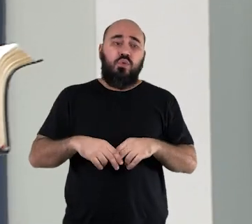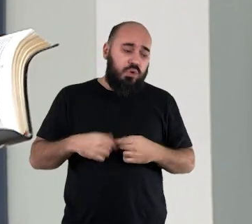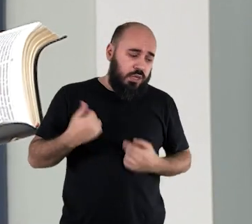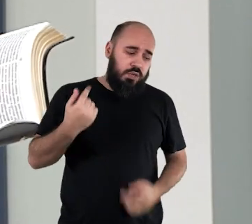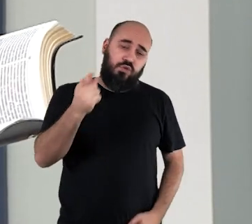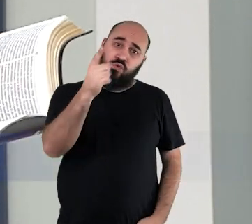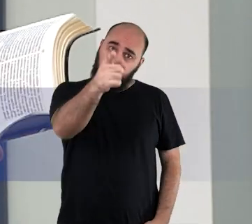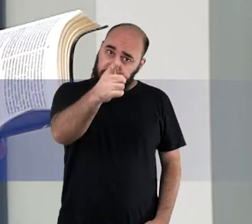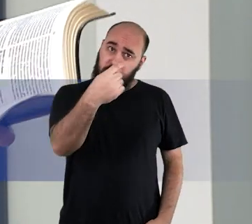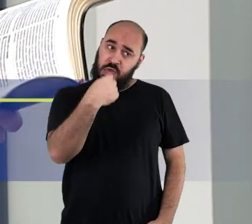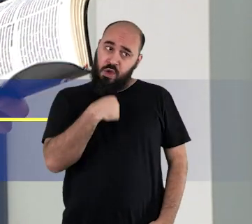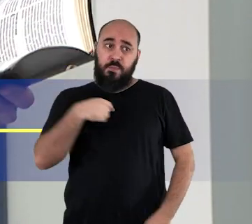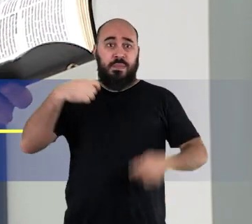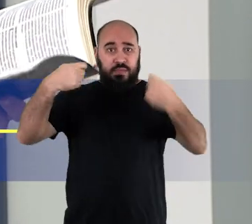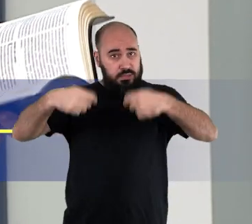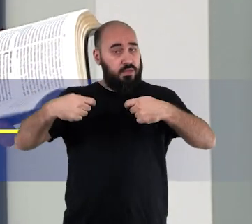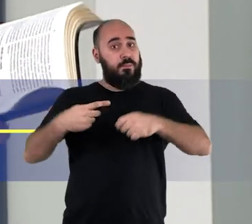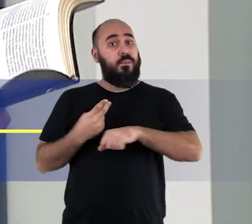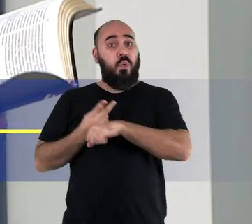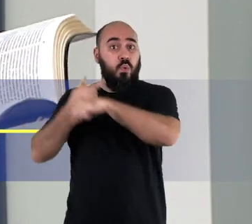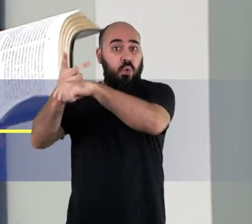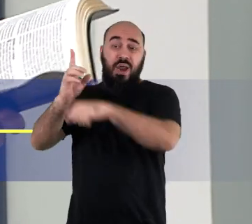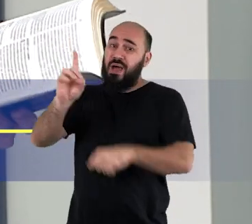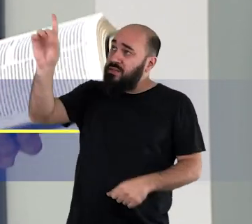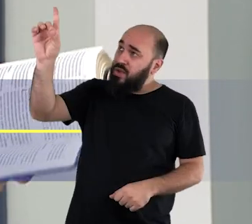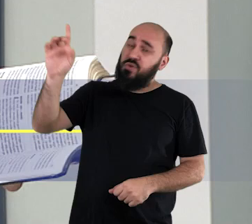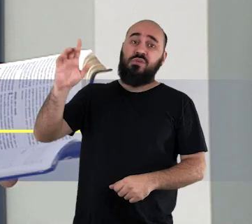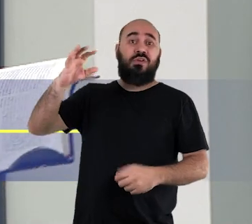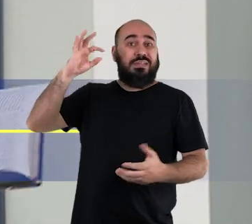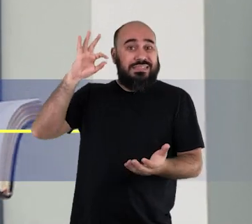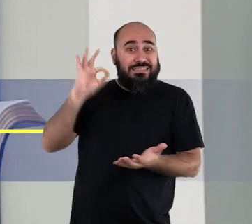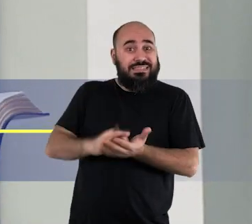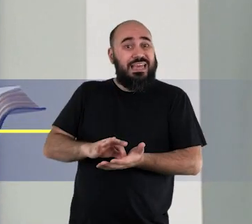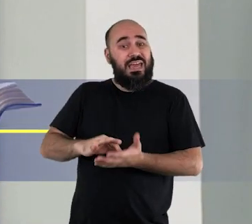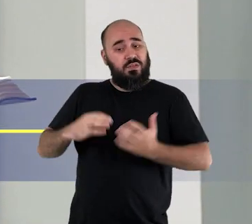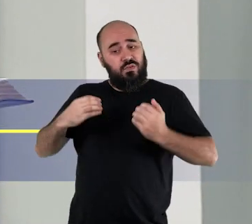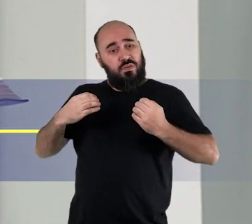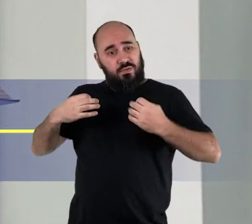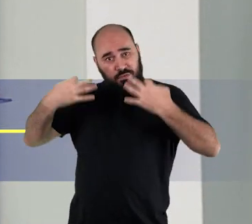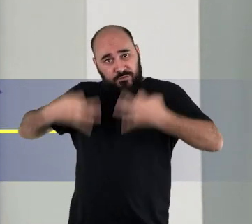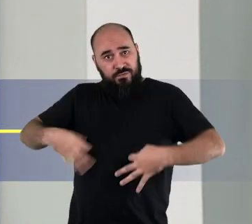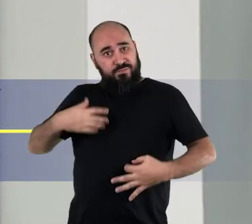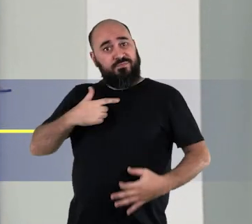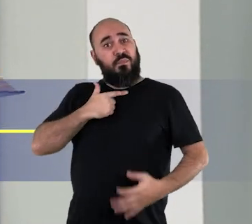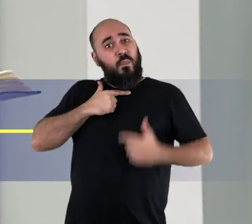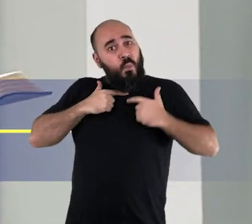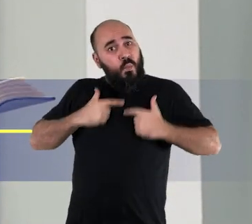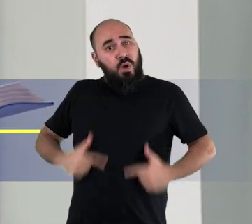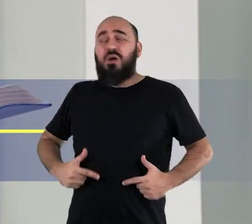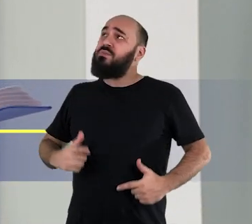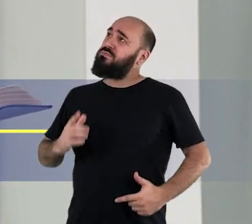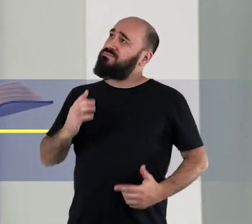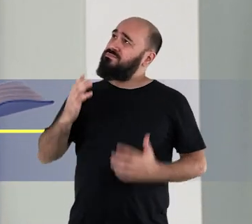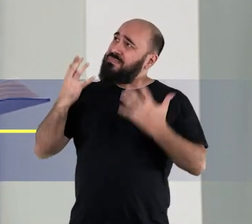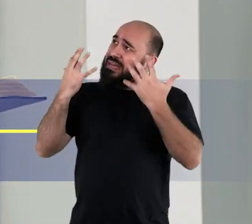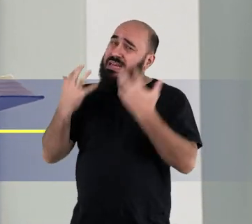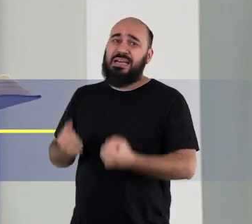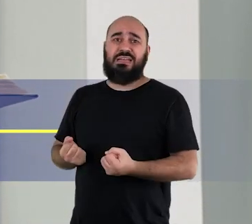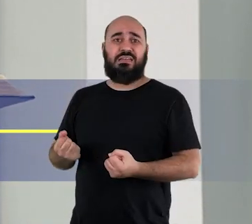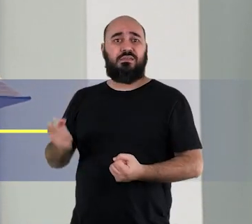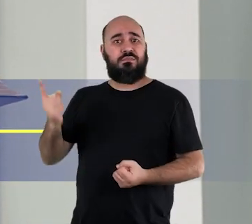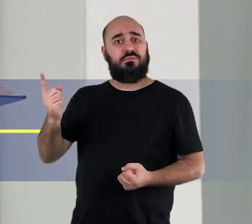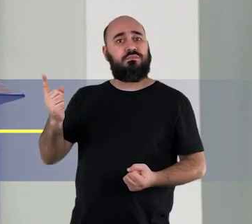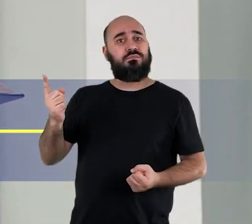que sejamos apenas seres humanos falhos, falíveis, o Senhor ouve a nossa oração e nos atende. E Ele nos dá